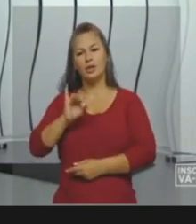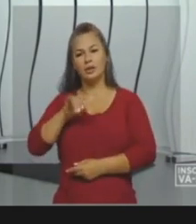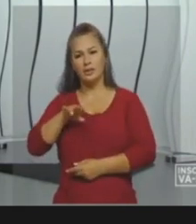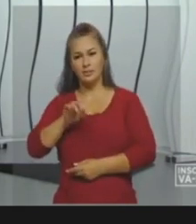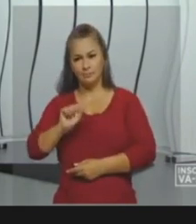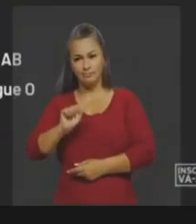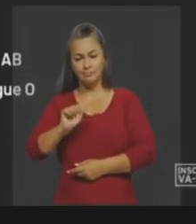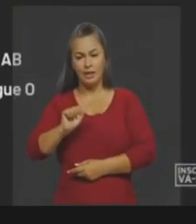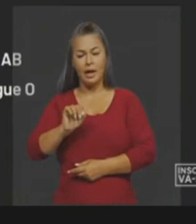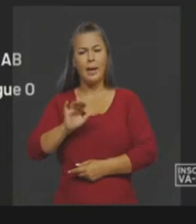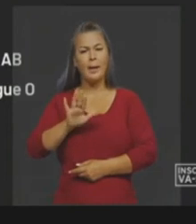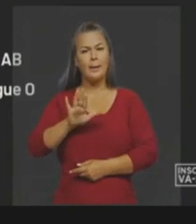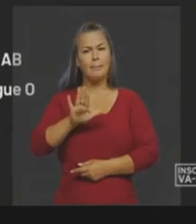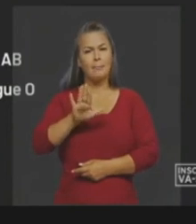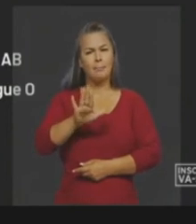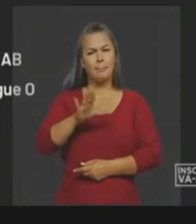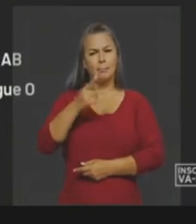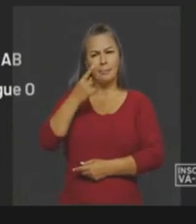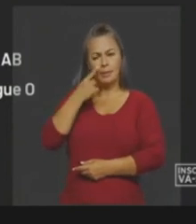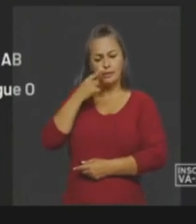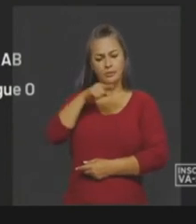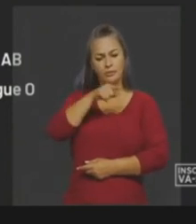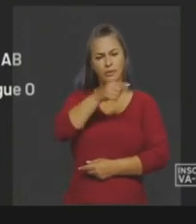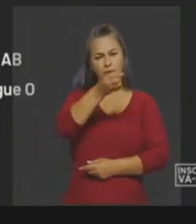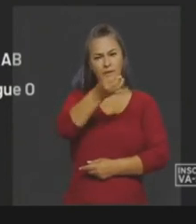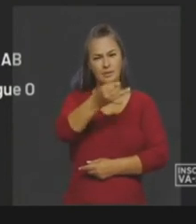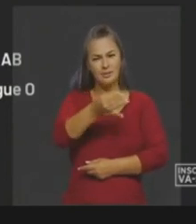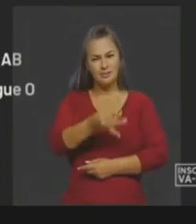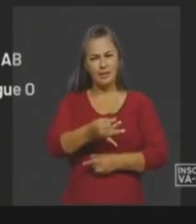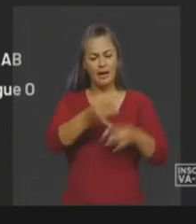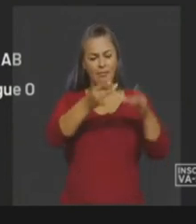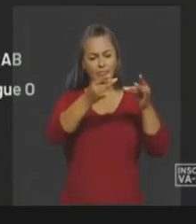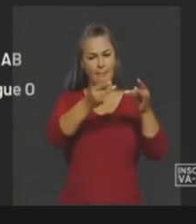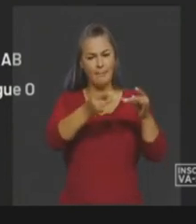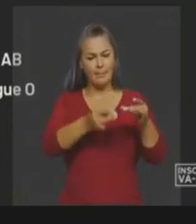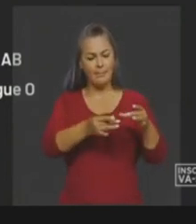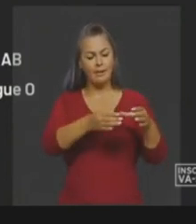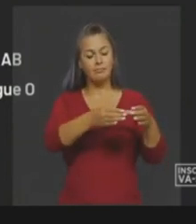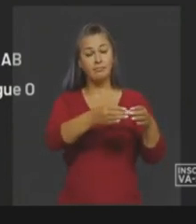Vamos falar agora especificamente do sistema ABO e detalhar um pouco mais o sistema ABO.